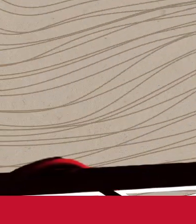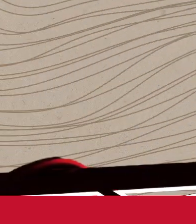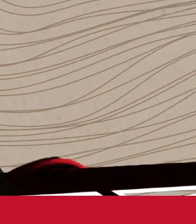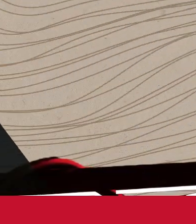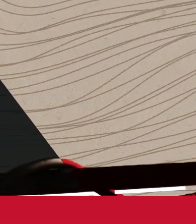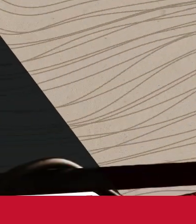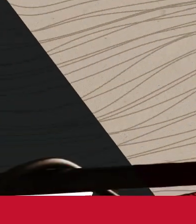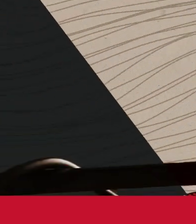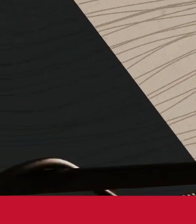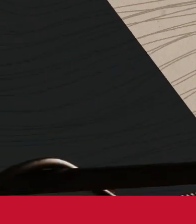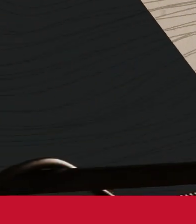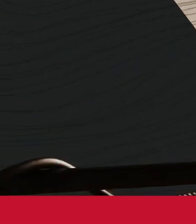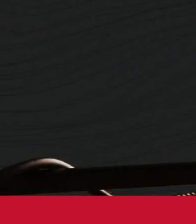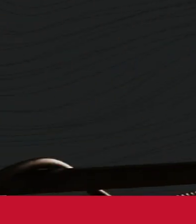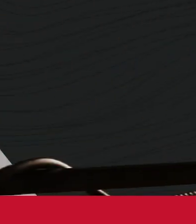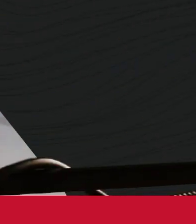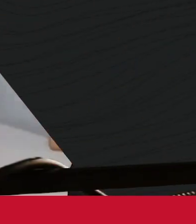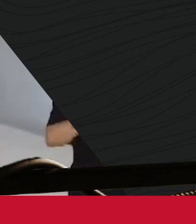Entrevista.